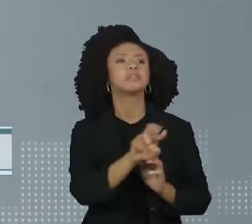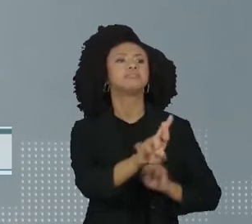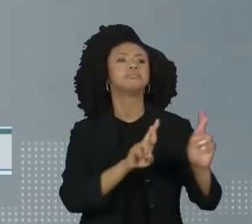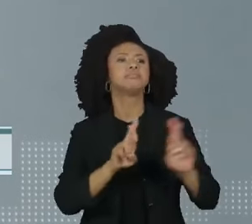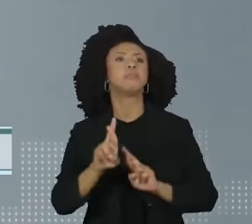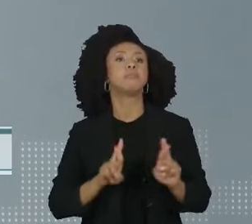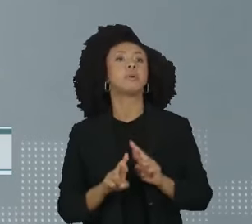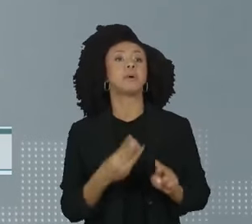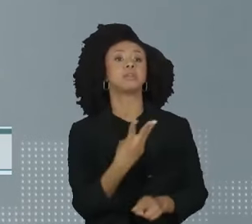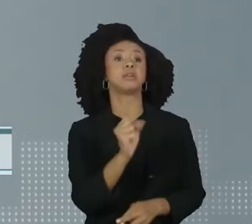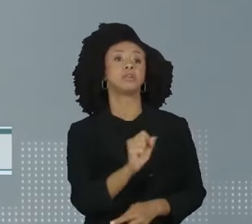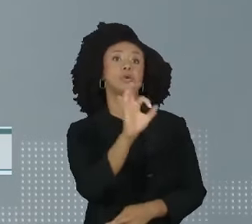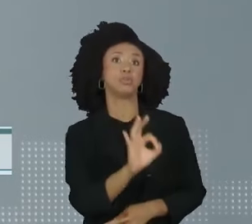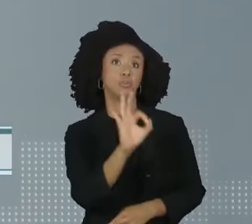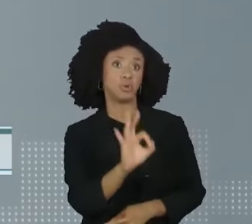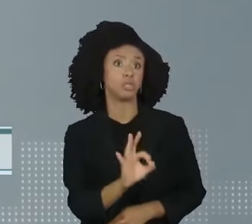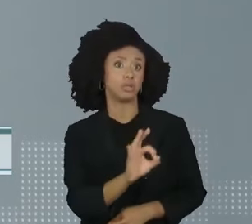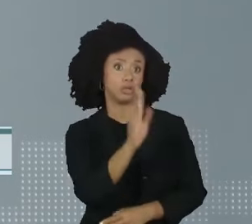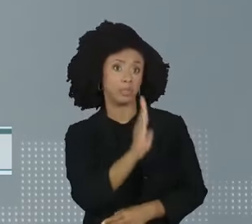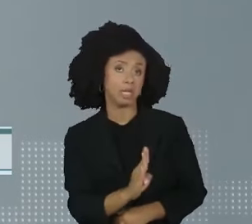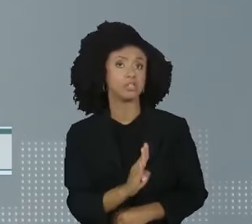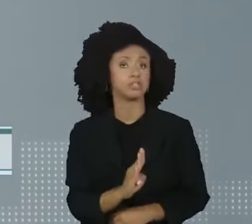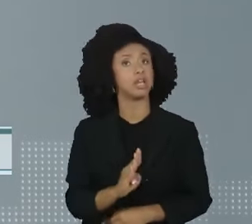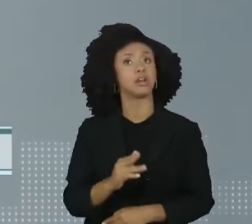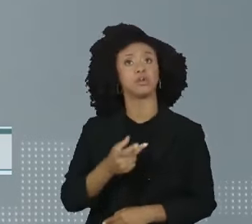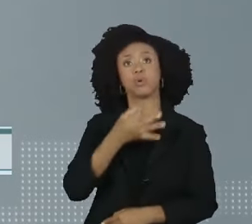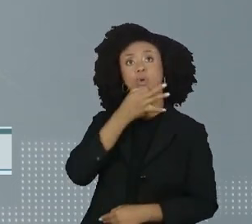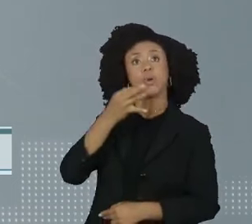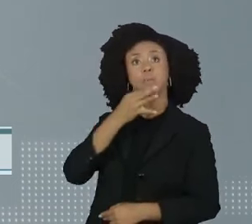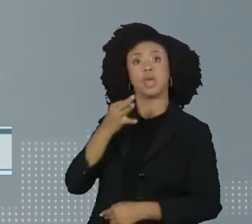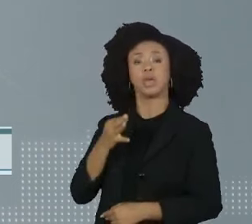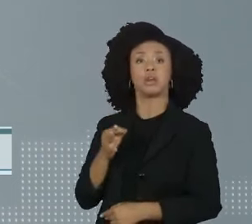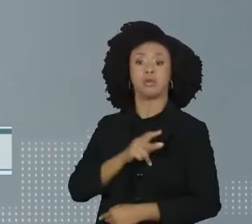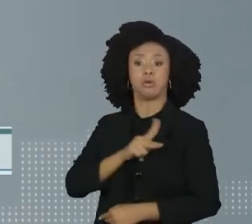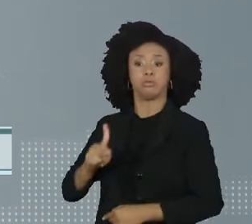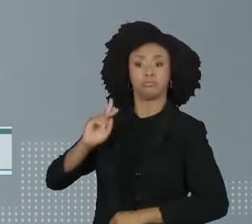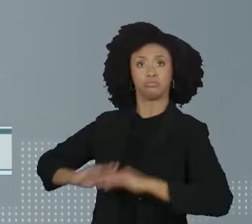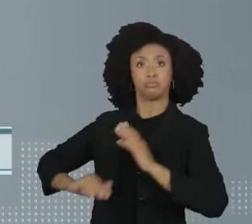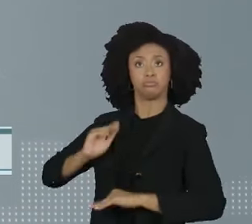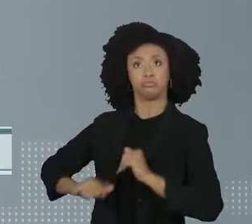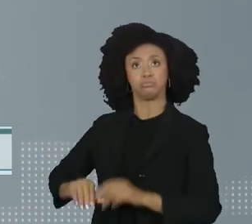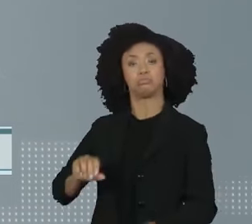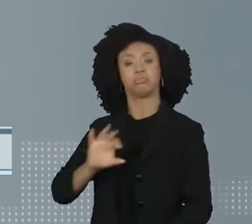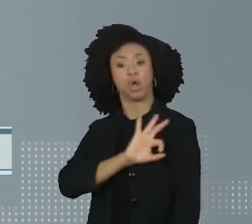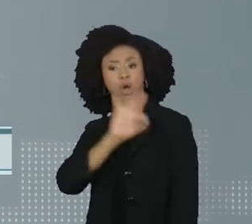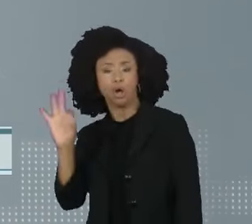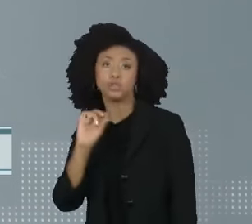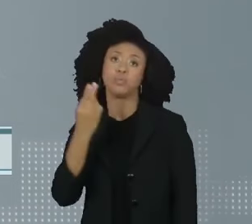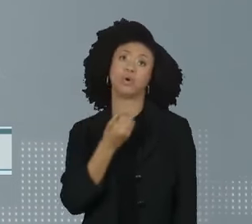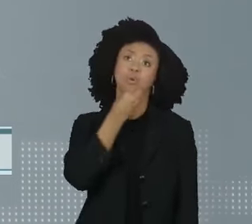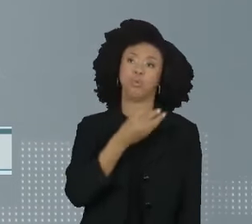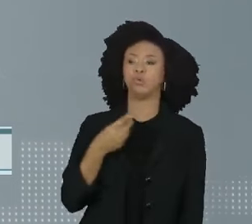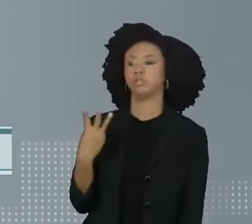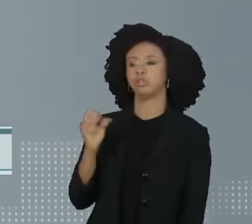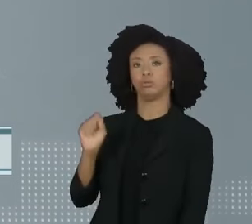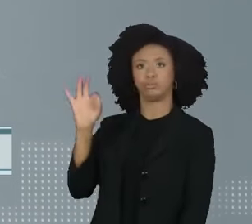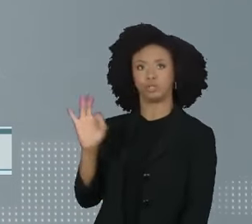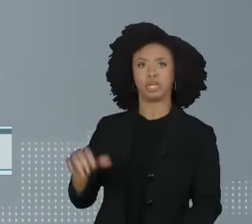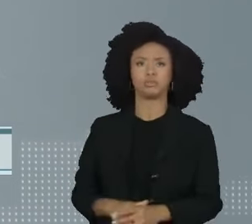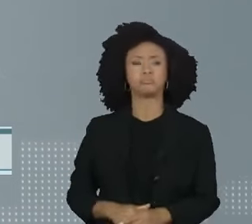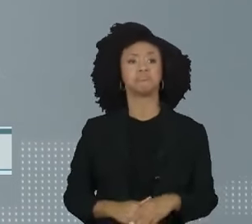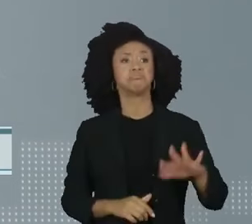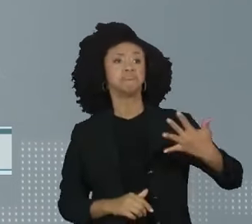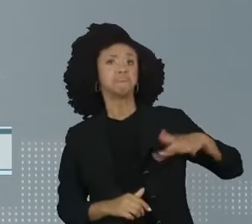38% dos brasileiros avaliam a gestão de lula com ótimo ou bom 31% das